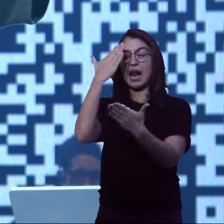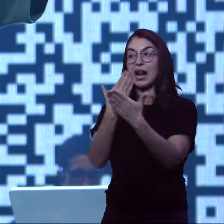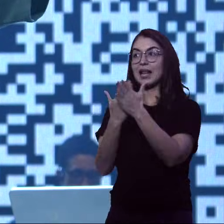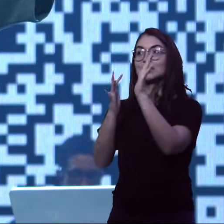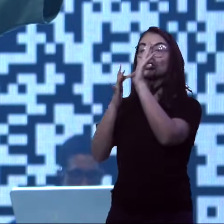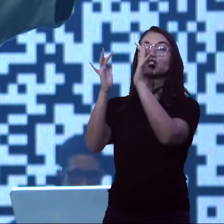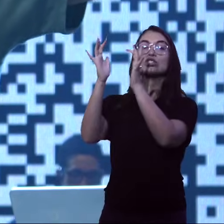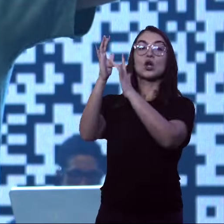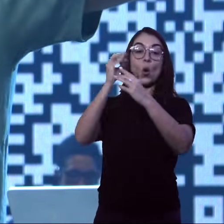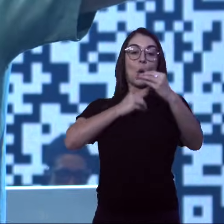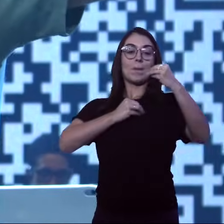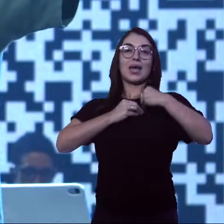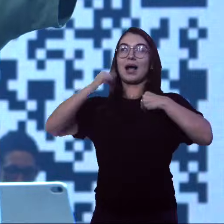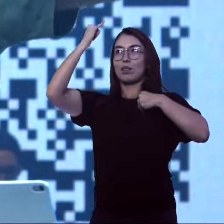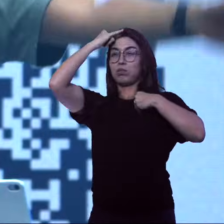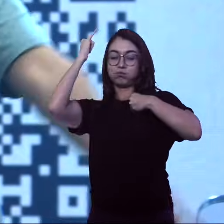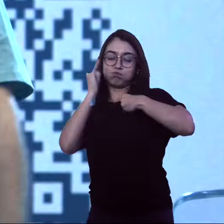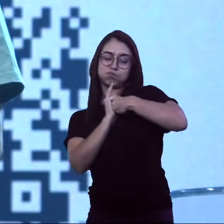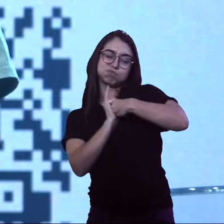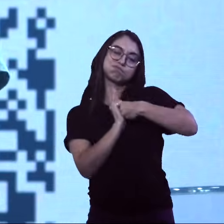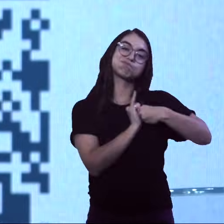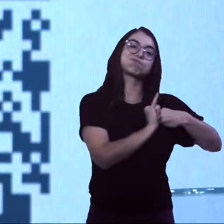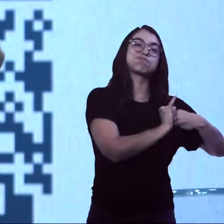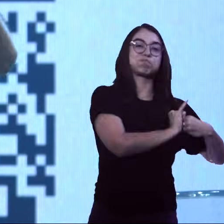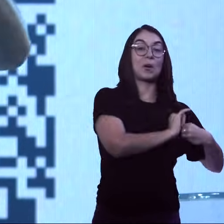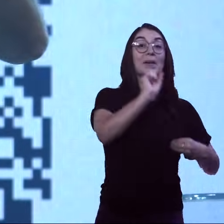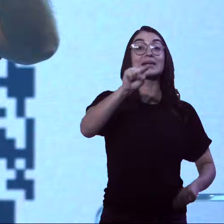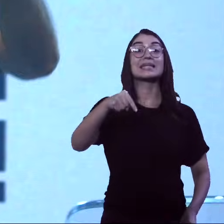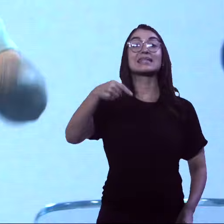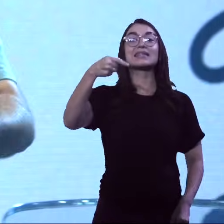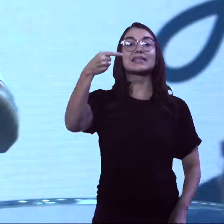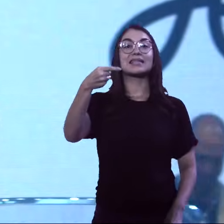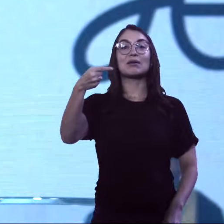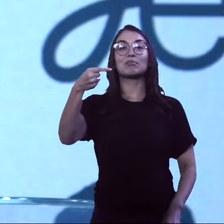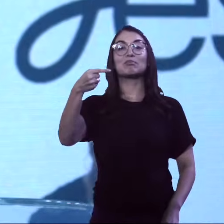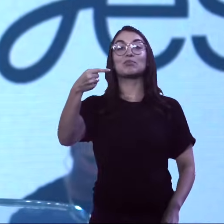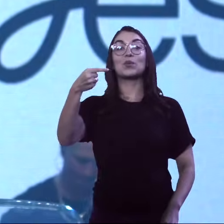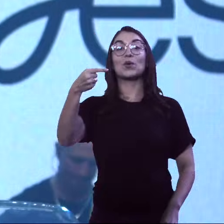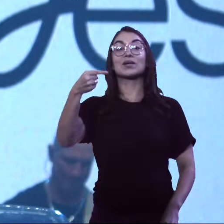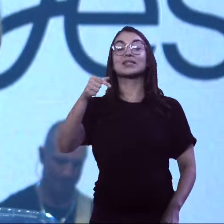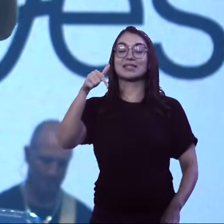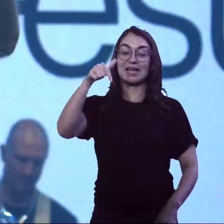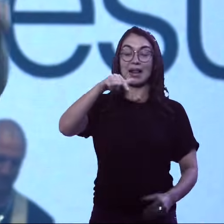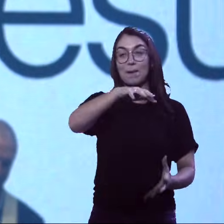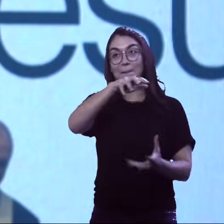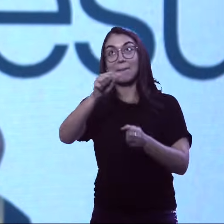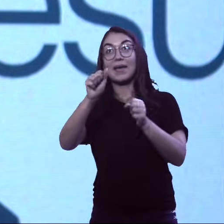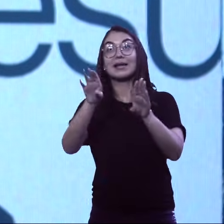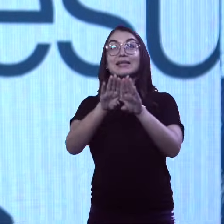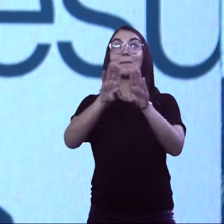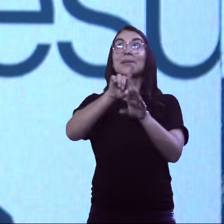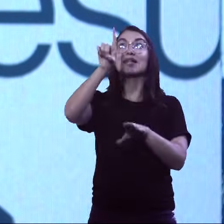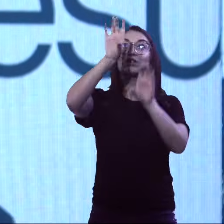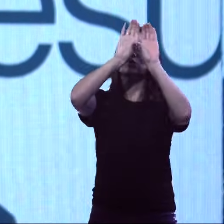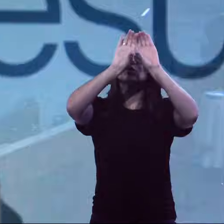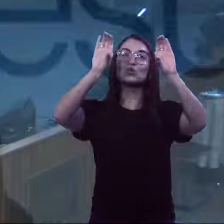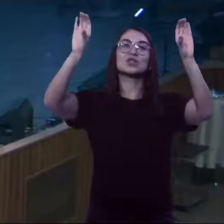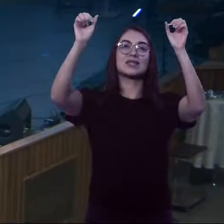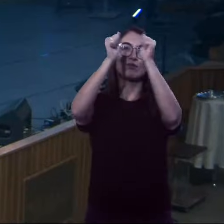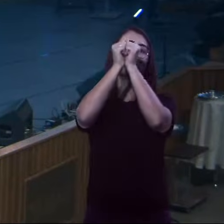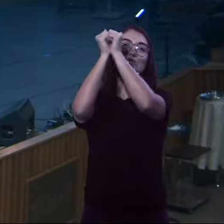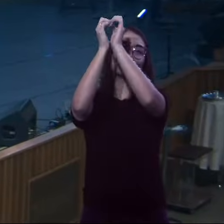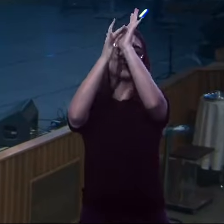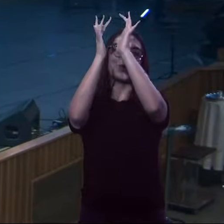causa da morte de Jesus e ressuscitarão para uma vida nova aqui na terra e no céu. Quantos